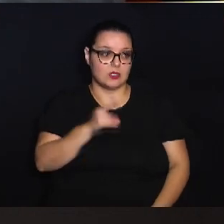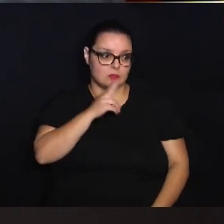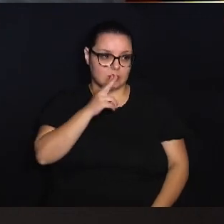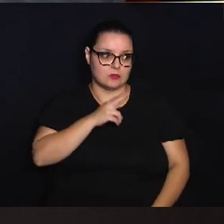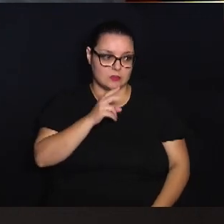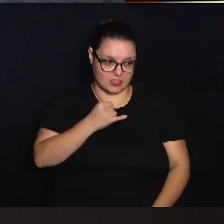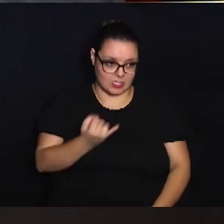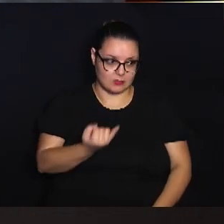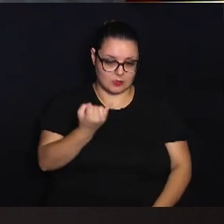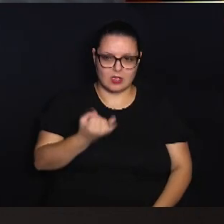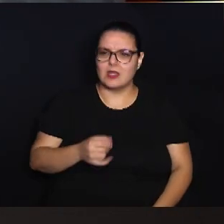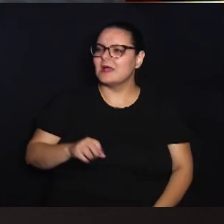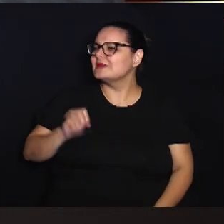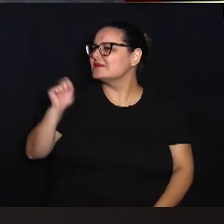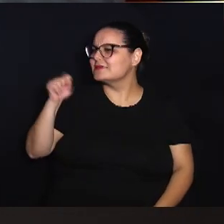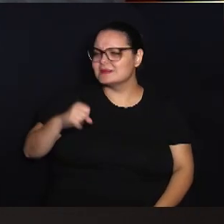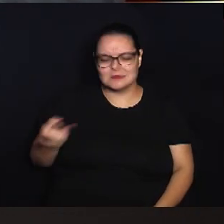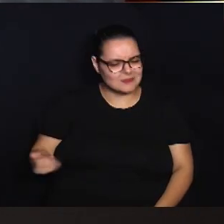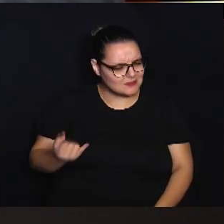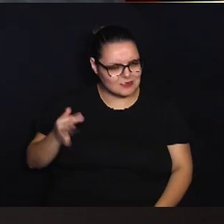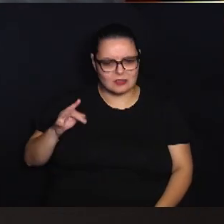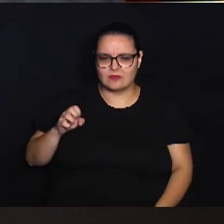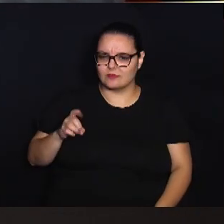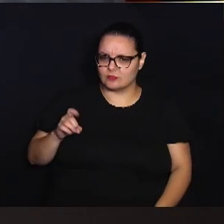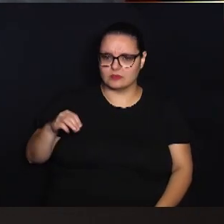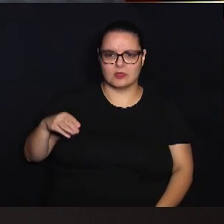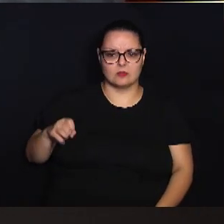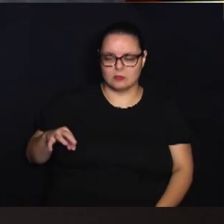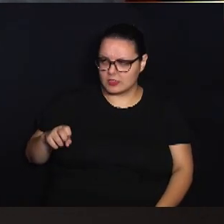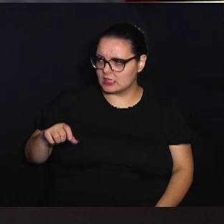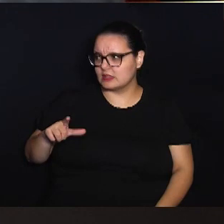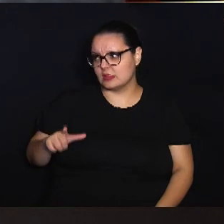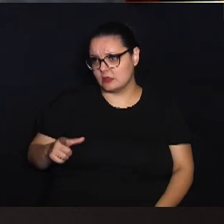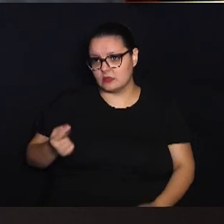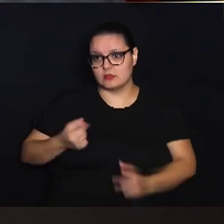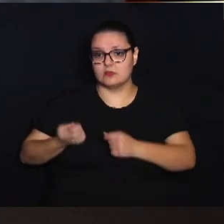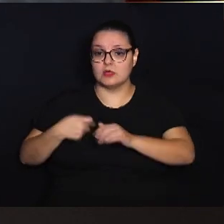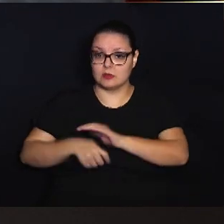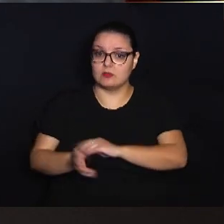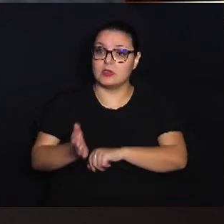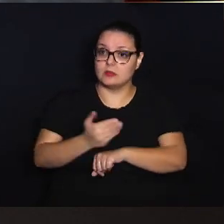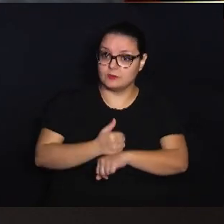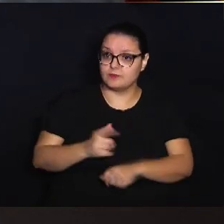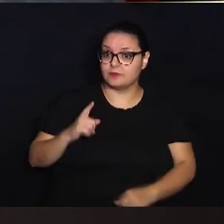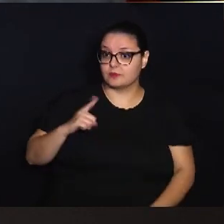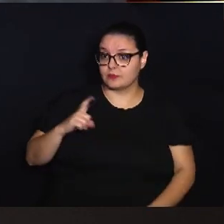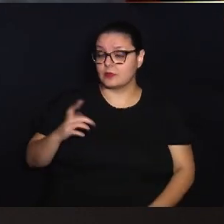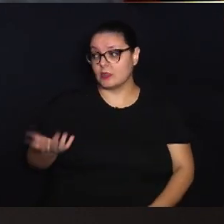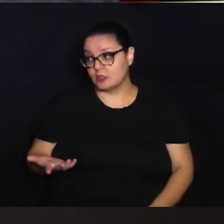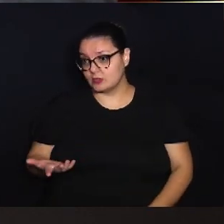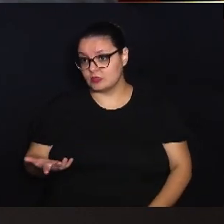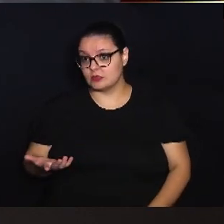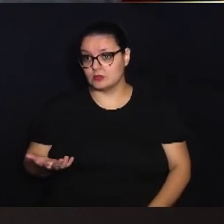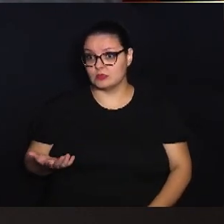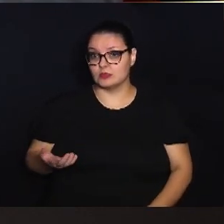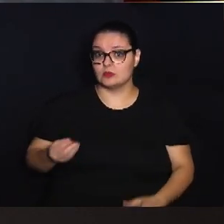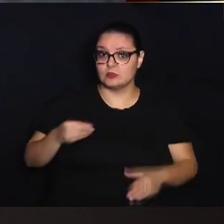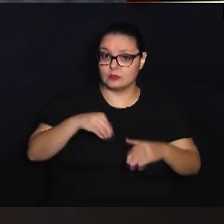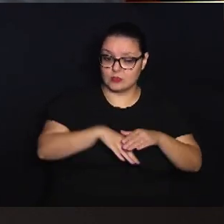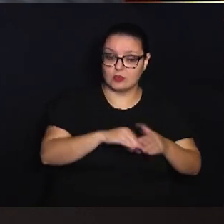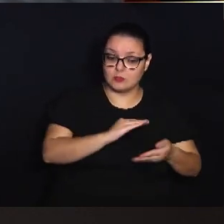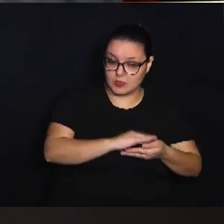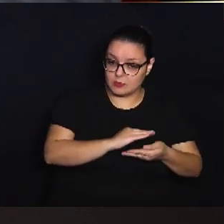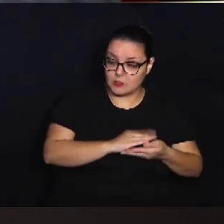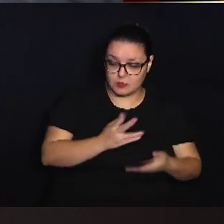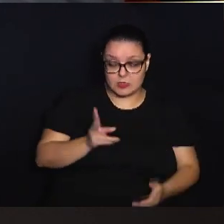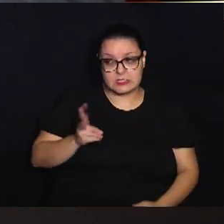é fundamental? É muito importante, é fundamental, é muito importante. Você ter uma reserva prévia, né? Você ter ali um porquinho,